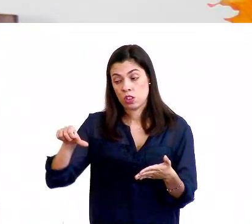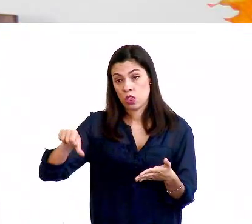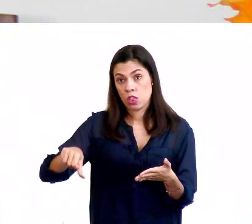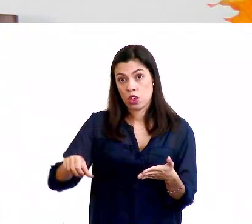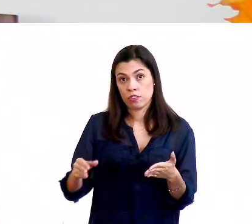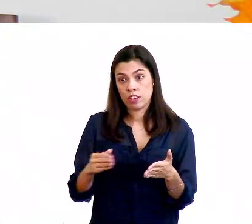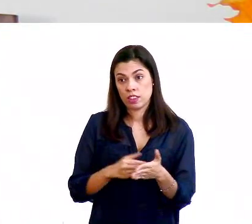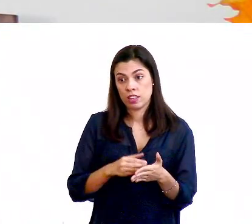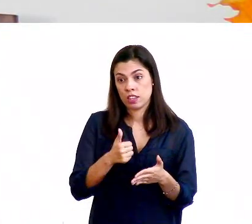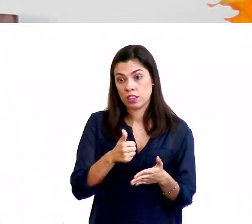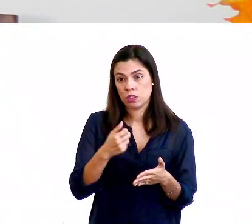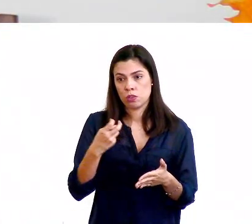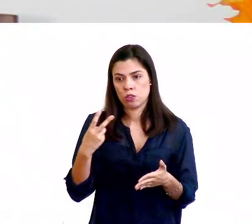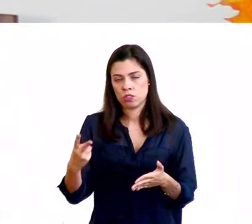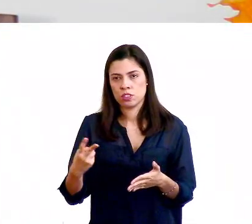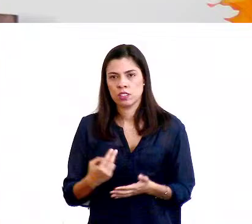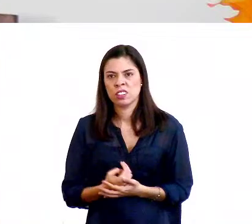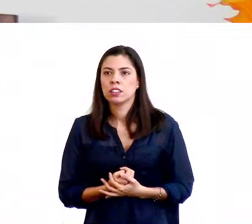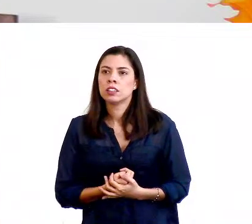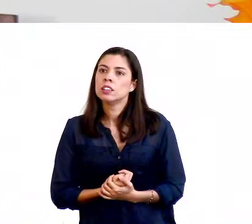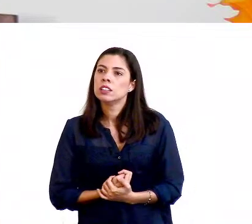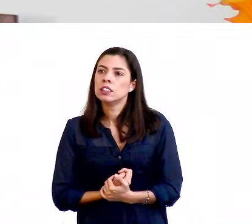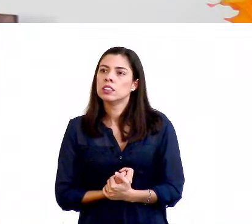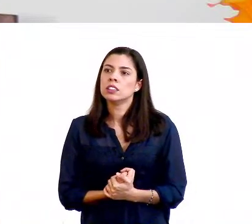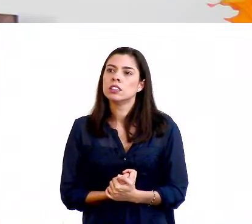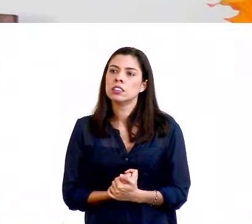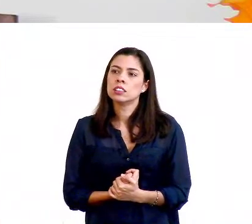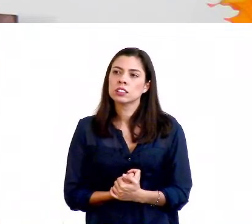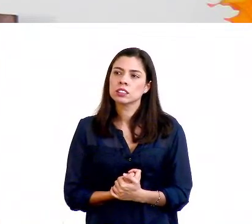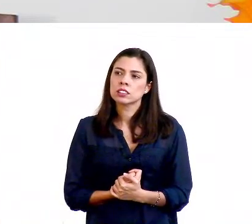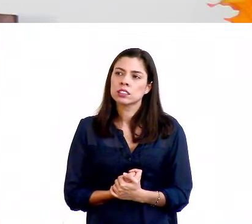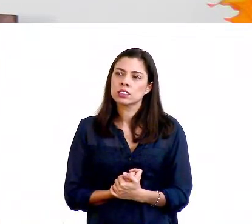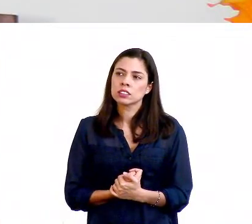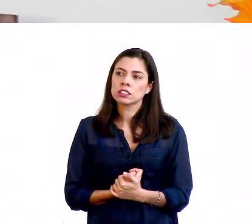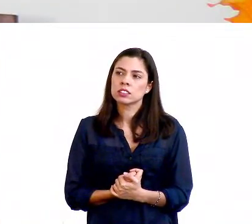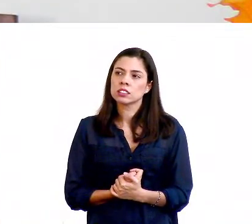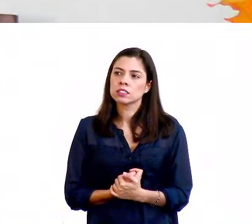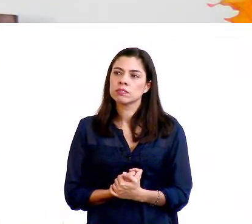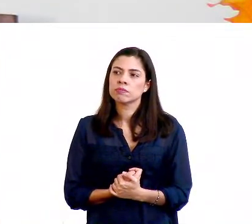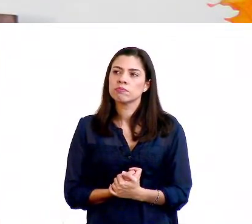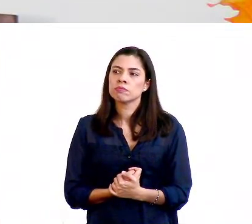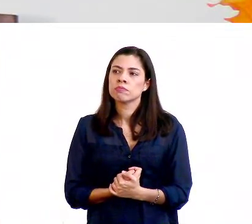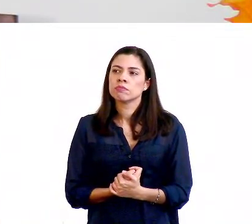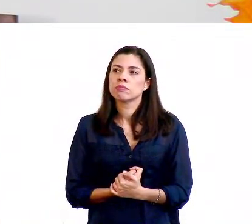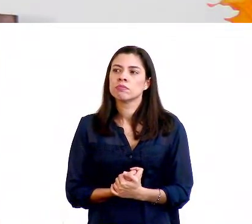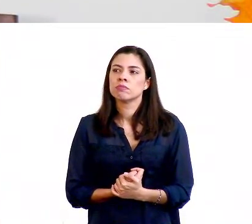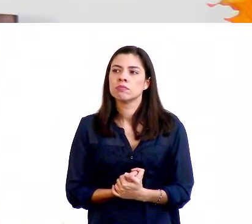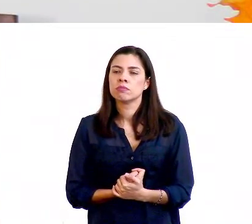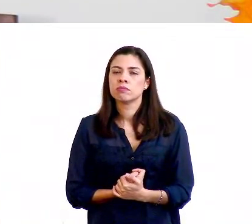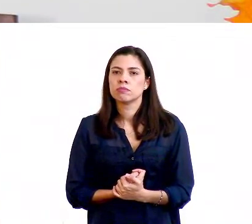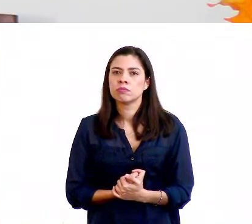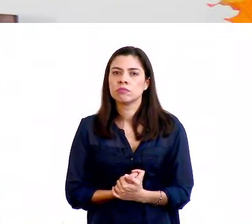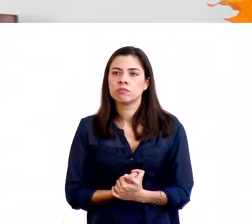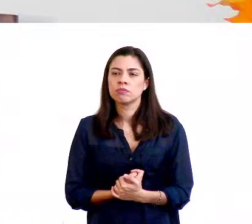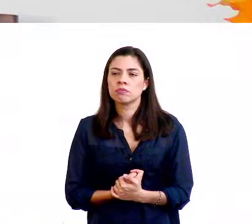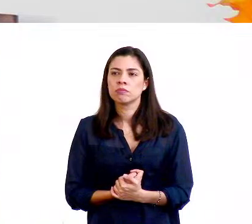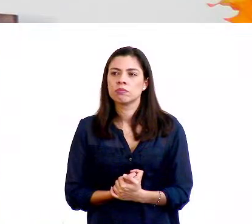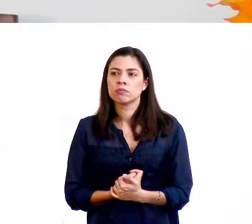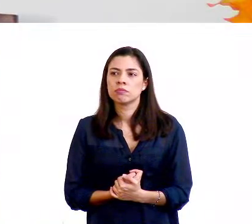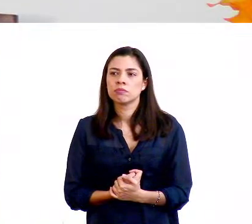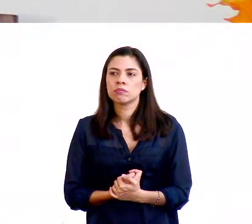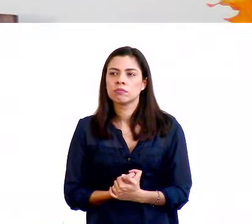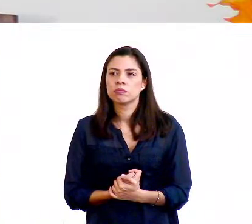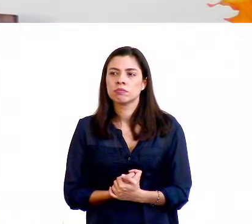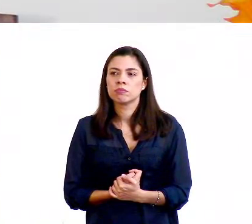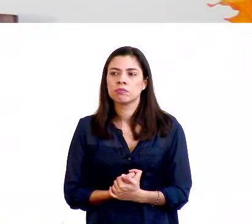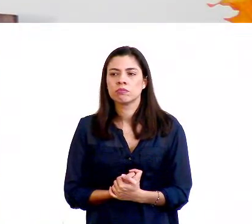amados, estamos persuadidos das coisas que são melhores e pertencentes à salvação. Ainda que falamos dessa maneira. O que ele quer dizer com